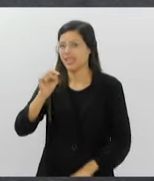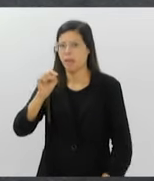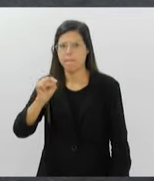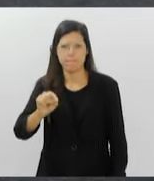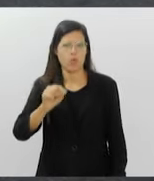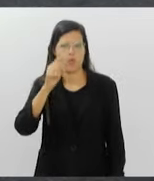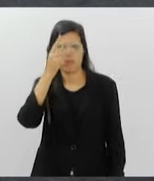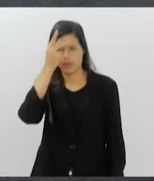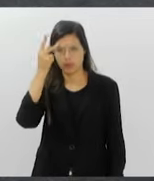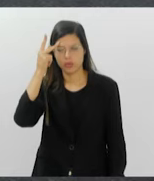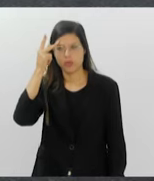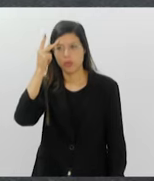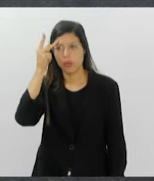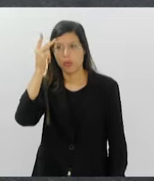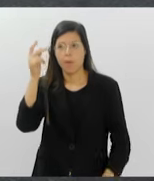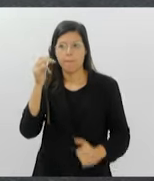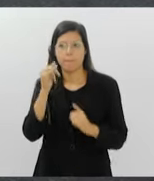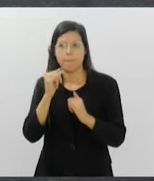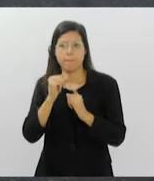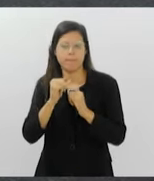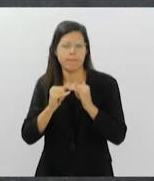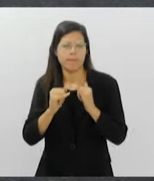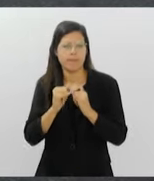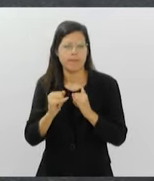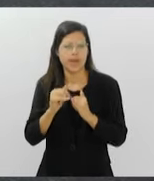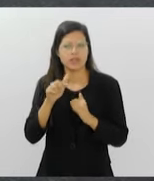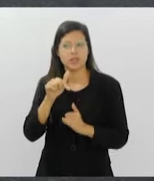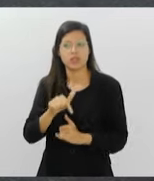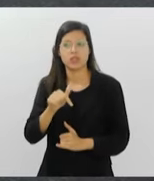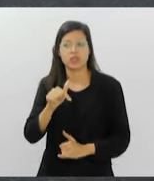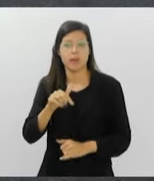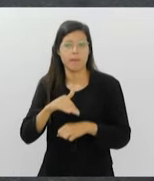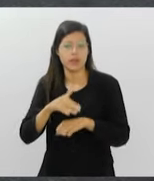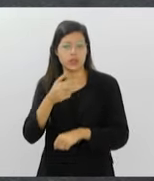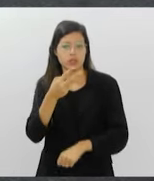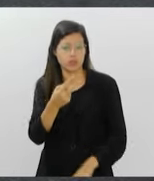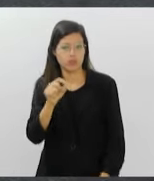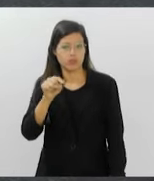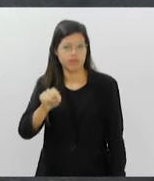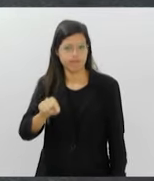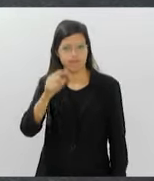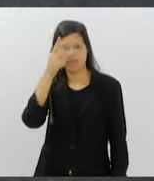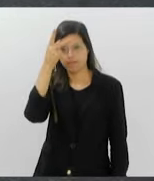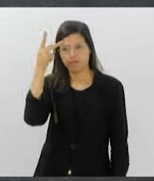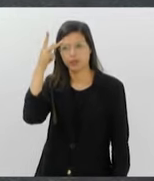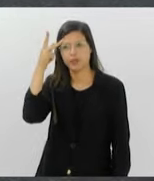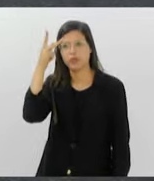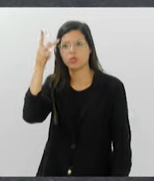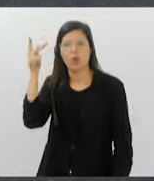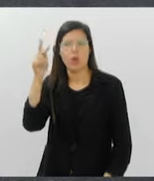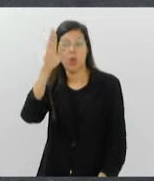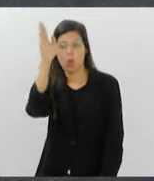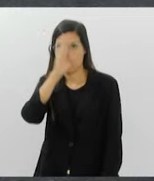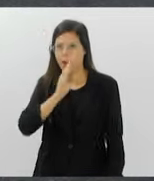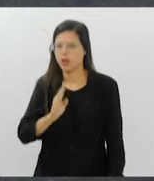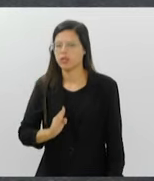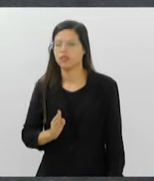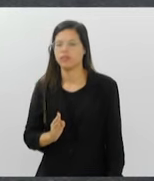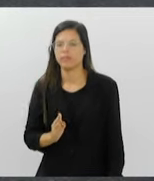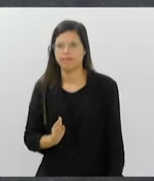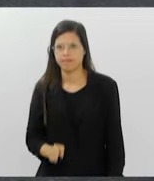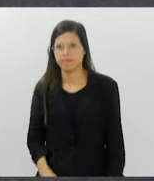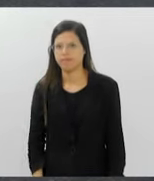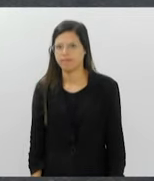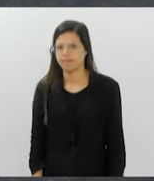casos, né, uma média anual aí de mais de 2 mil pessoas em todo o território nacional. Então, assim,